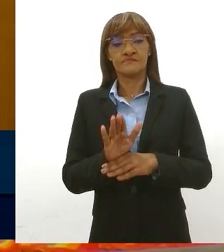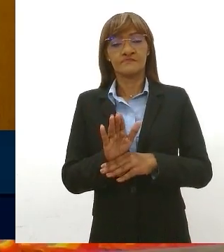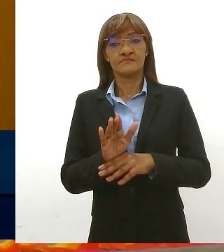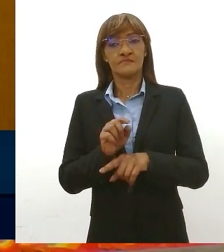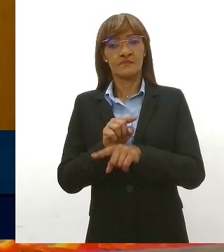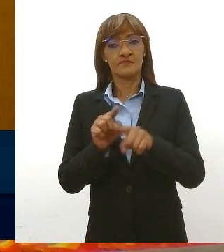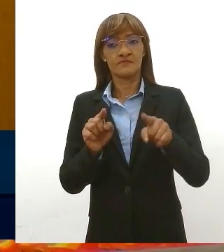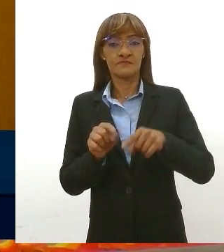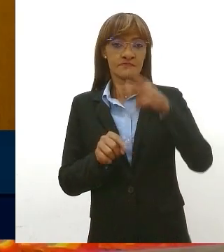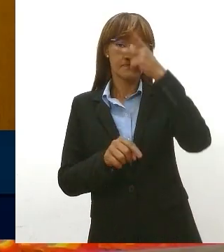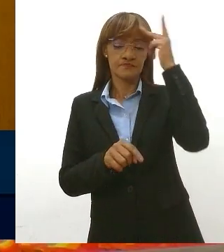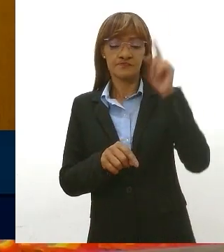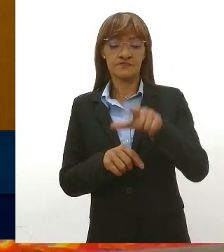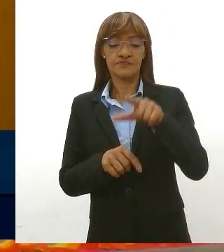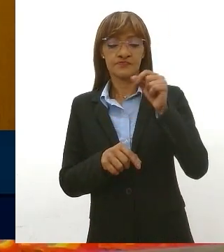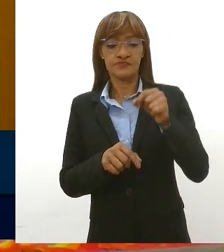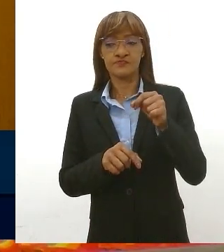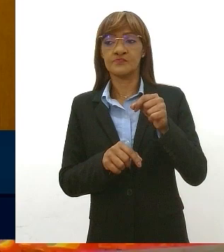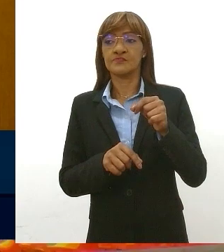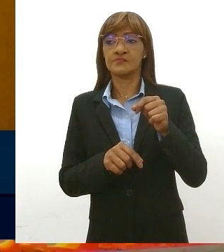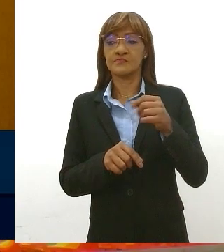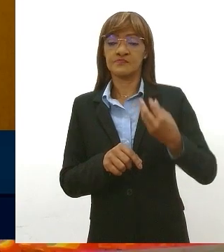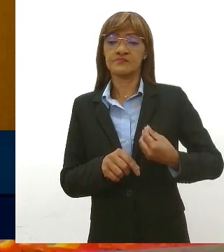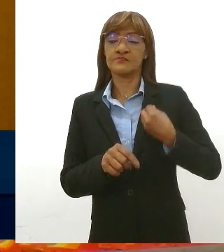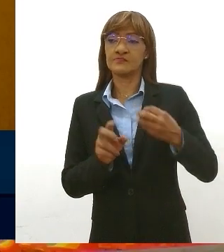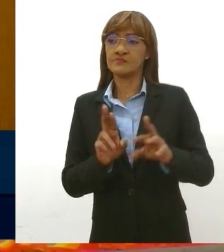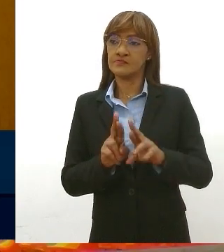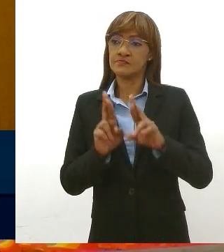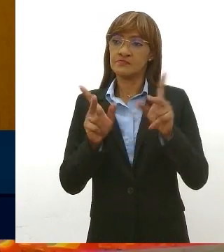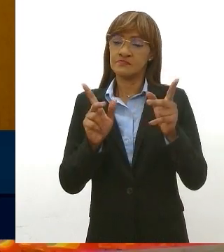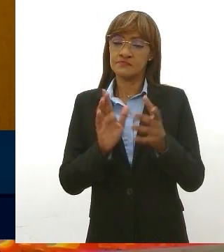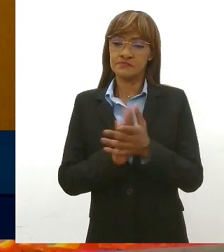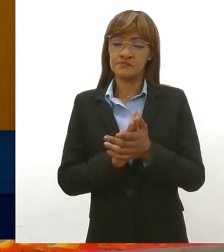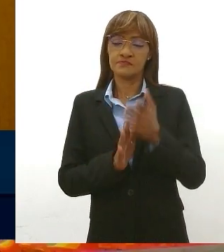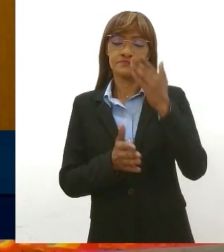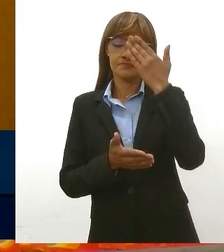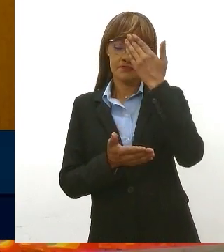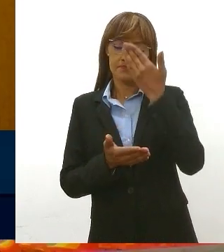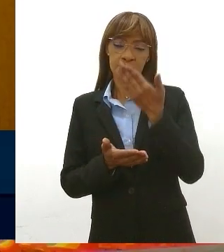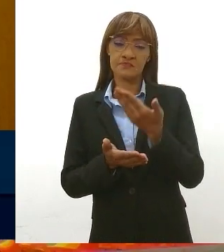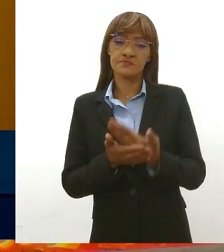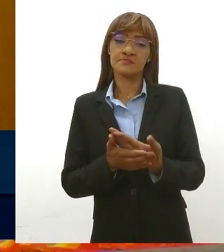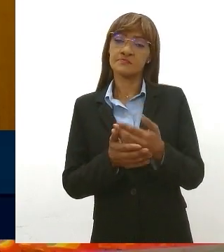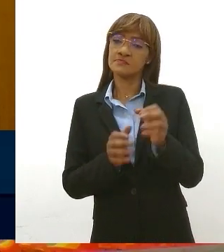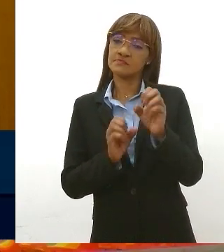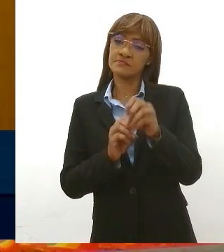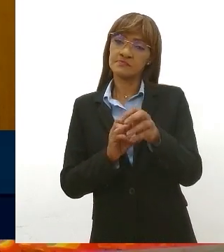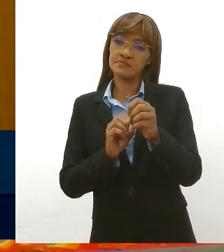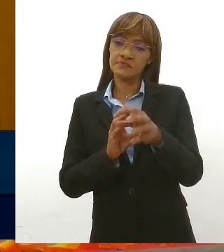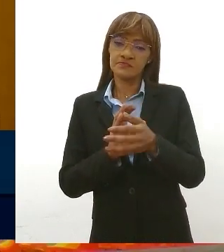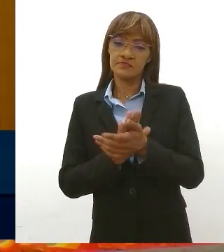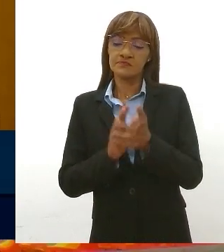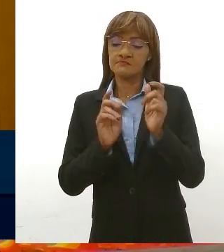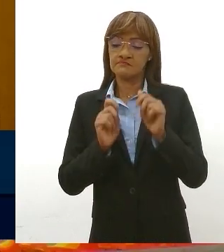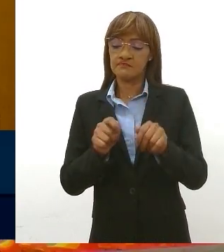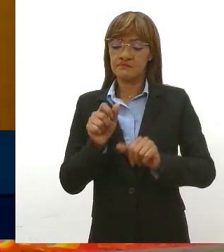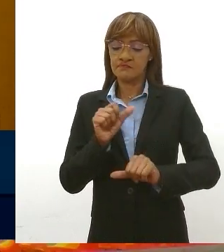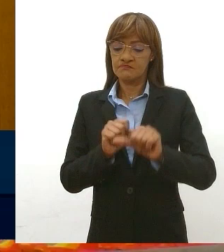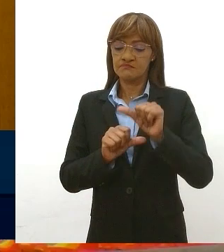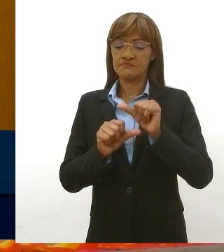eu acredito que a educação libertadora salva e